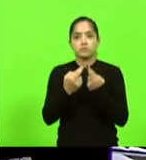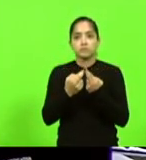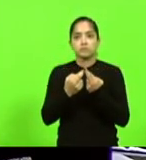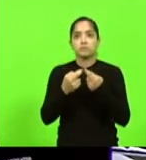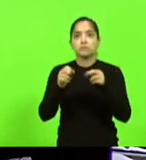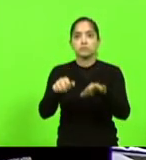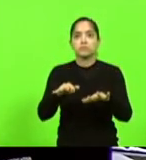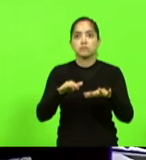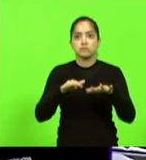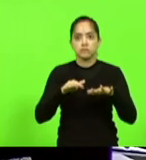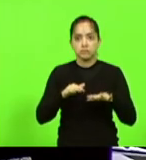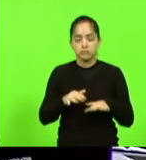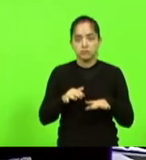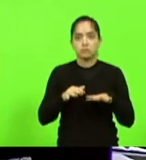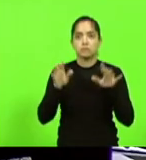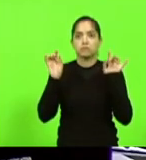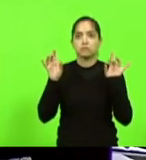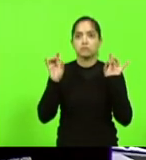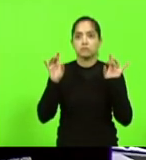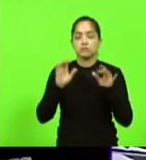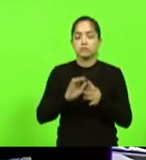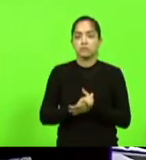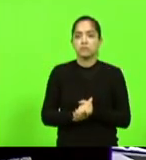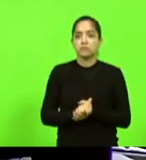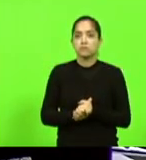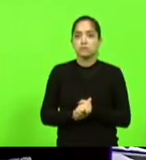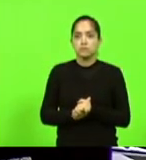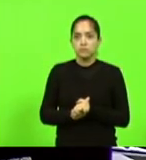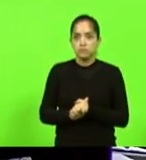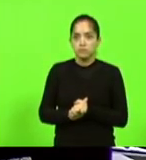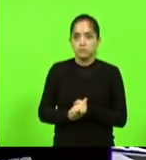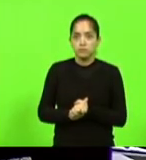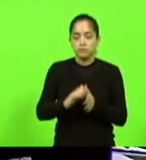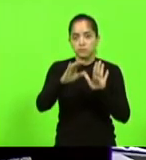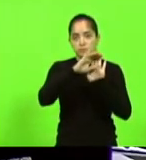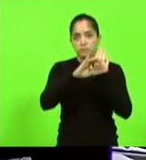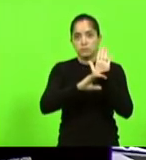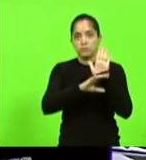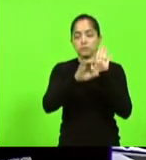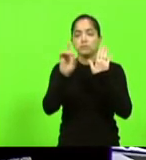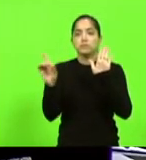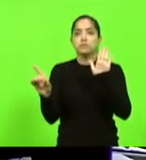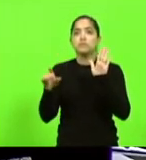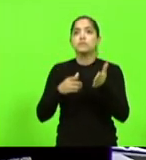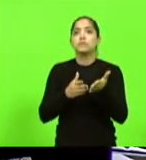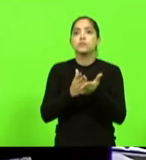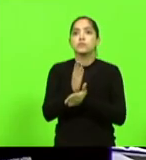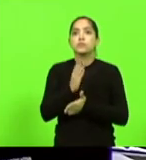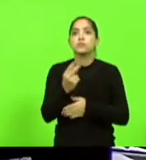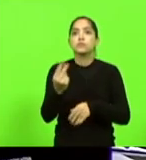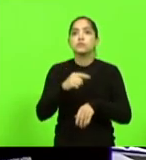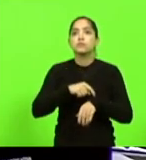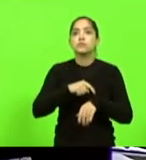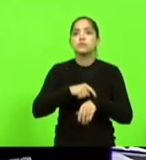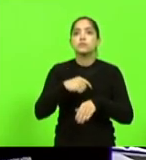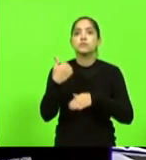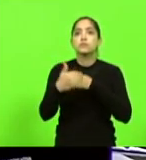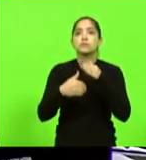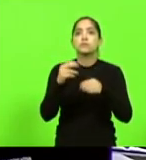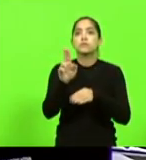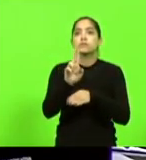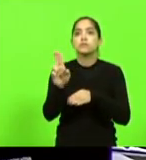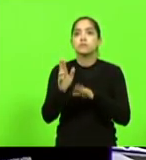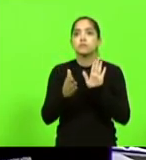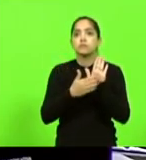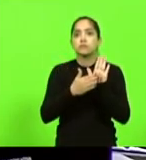reuniram-se a Assembleia Legislativa em sessão extraordinária. Ordem do dia foi aprovada em segundo turno pelo processo nominal a proposta